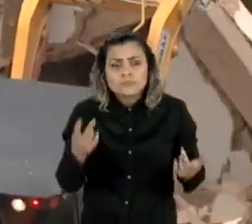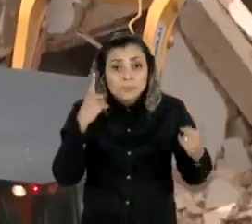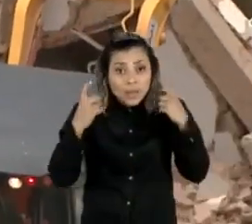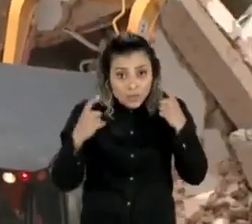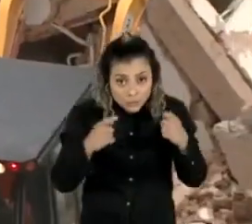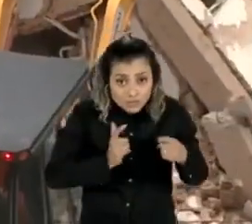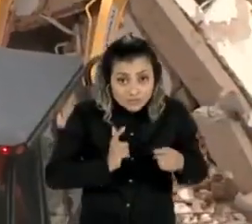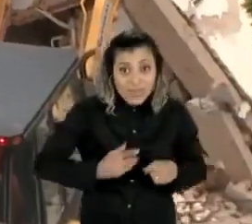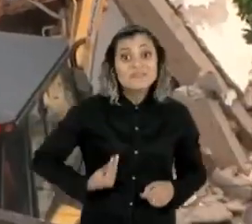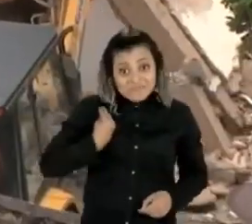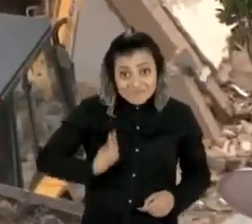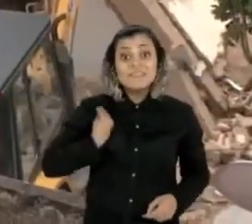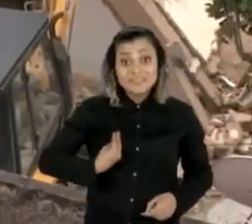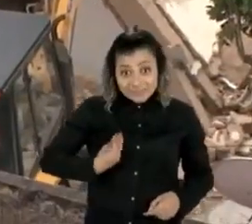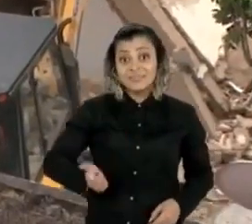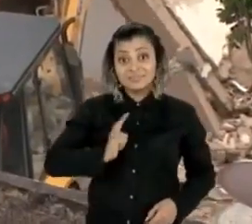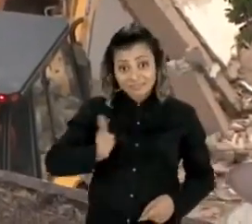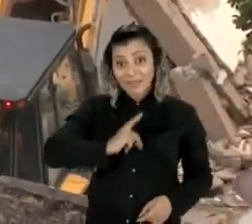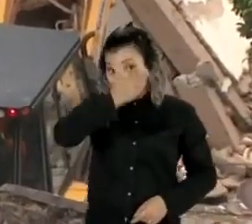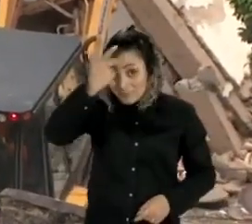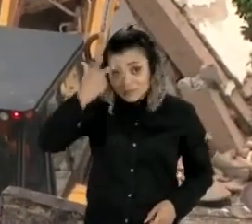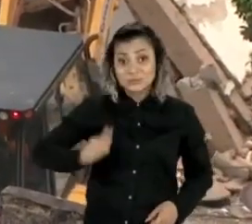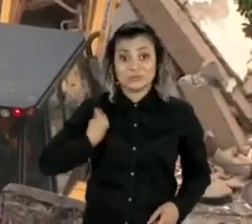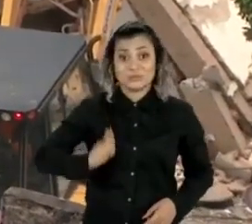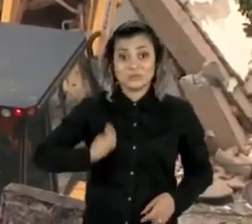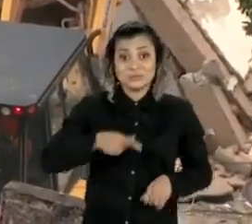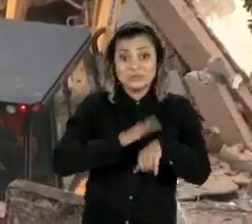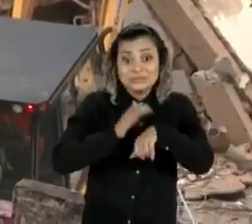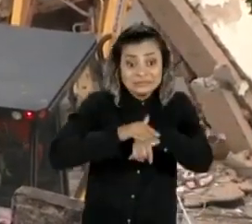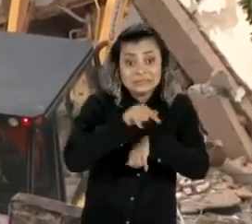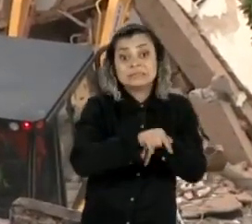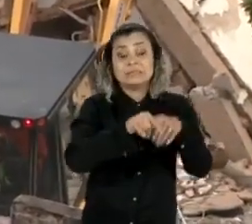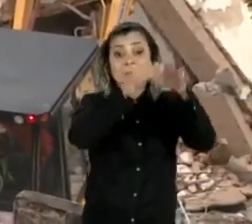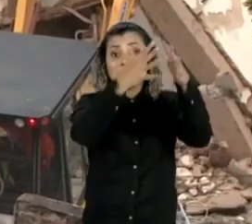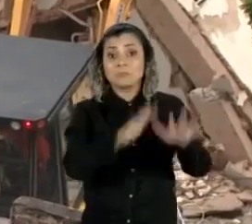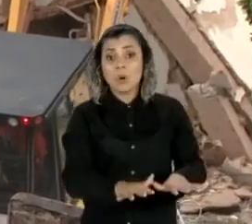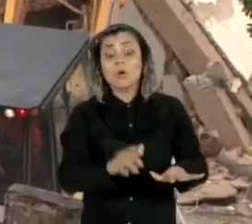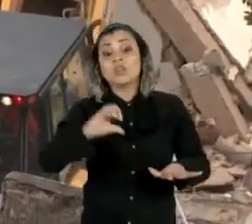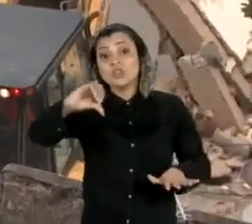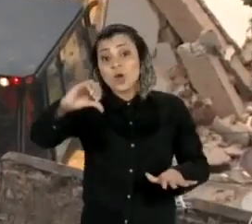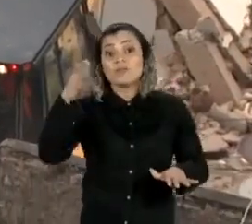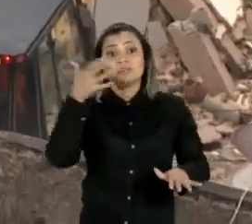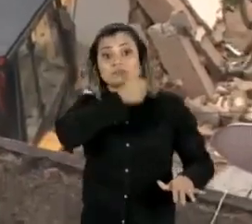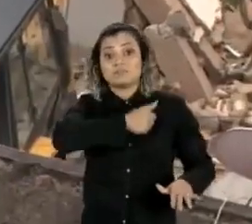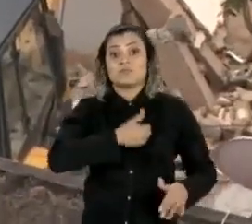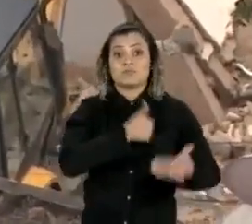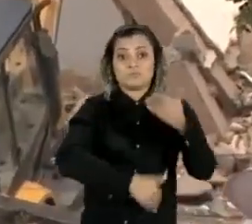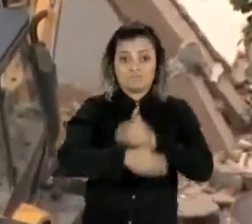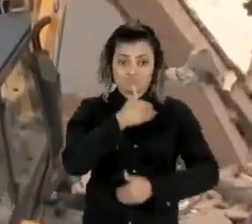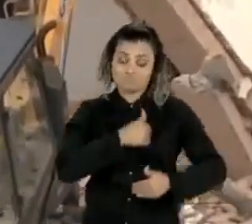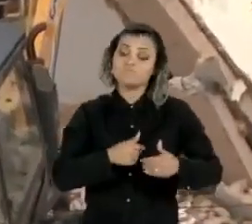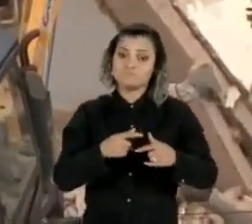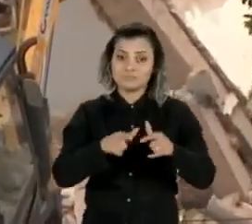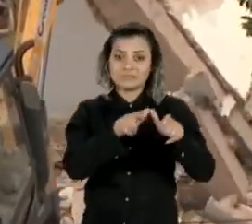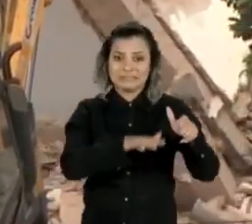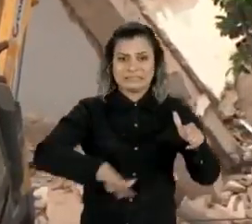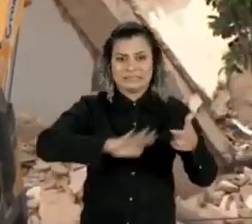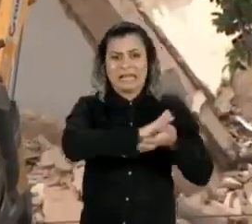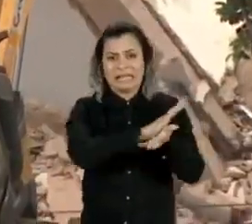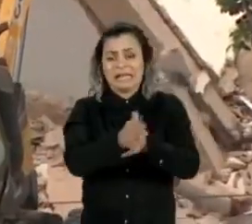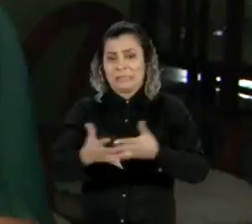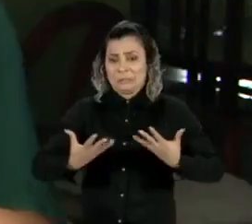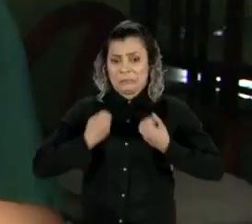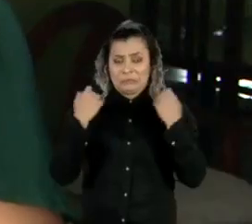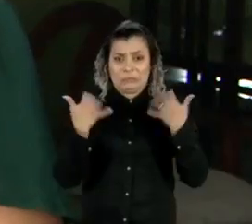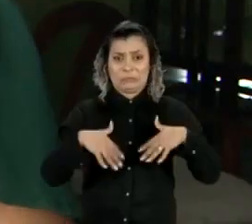sinal de que mais uma pessoa pode ser salva, além de 9 que já foram retiradas com vida de um cenário